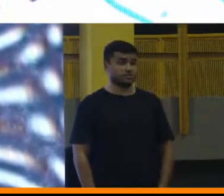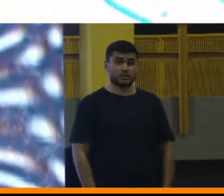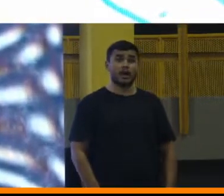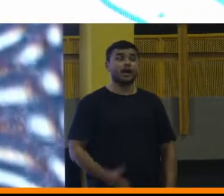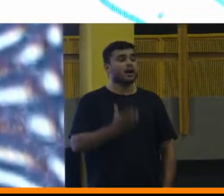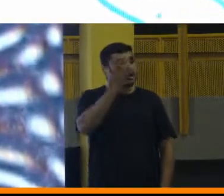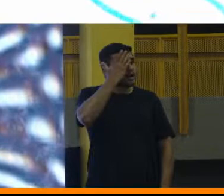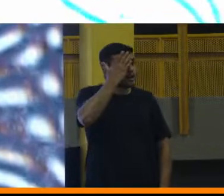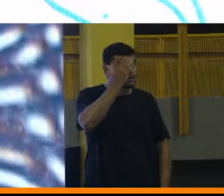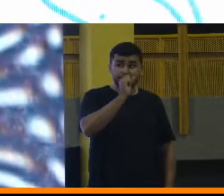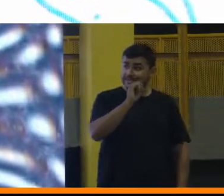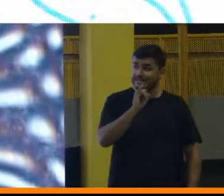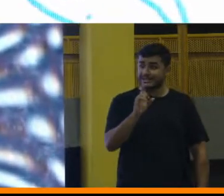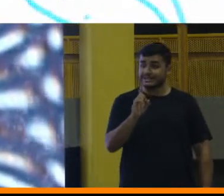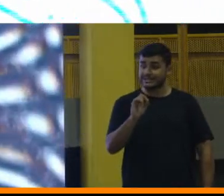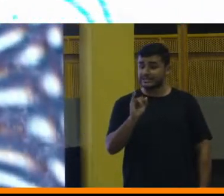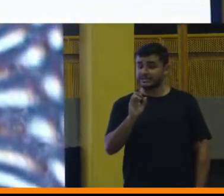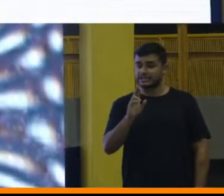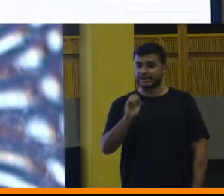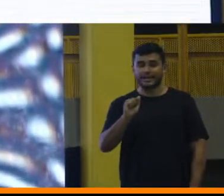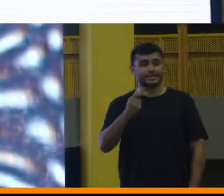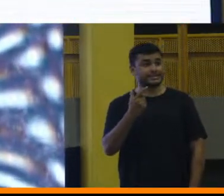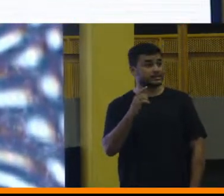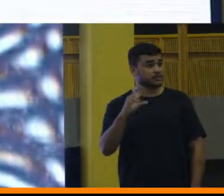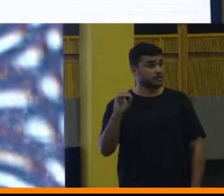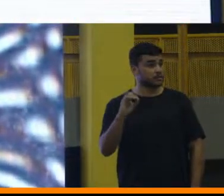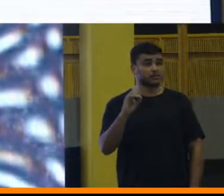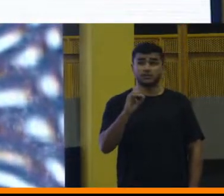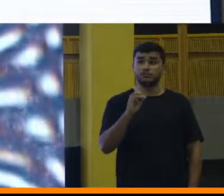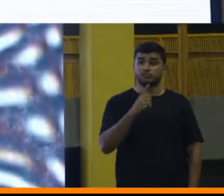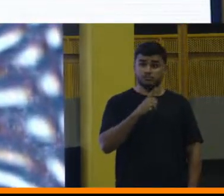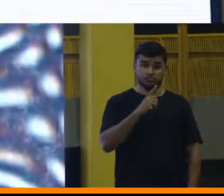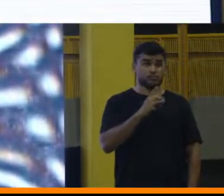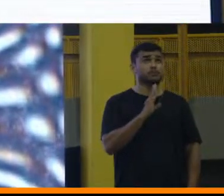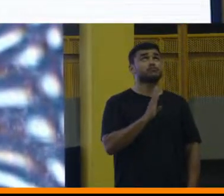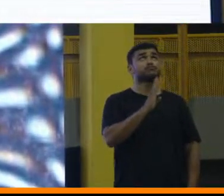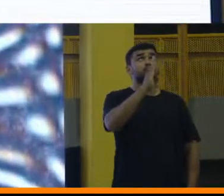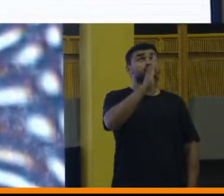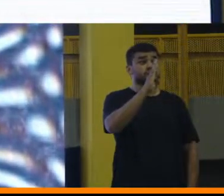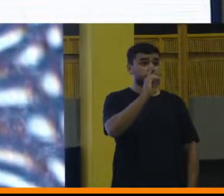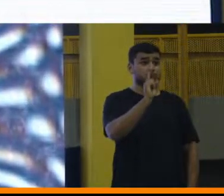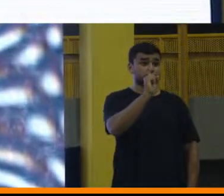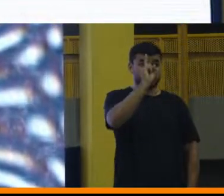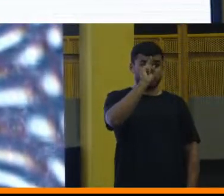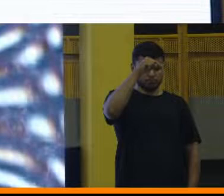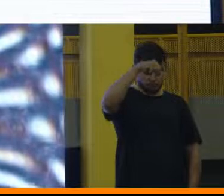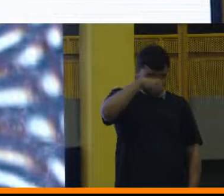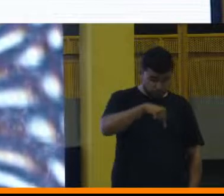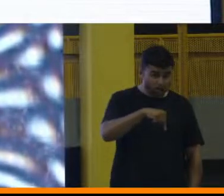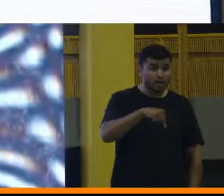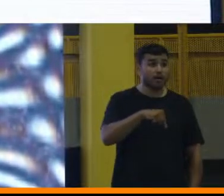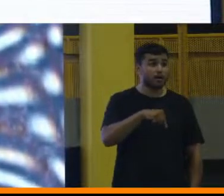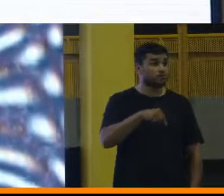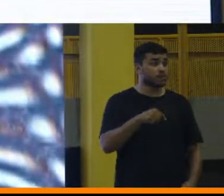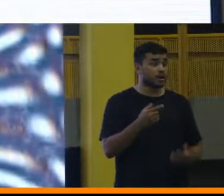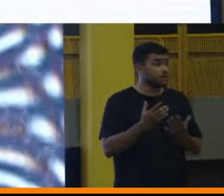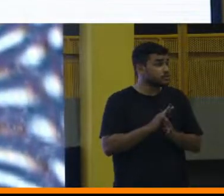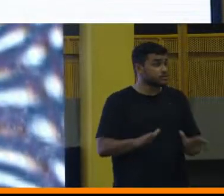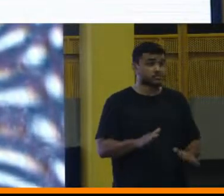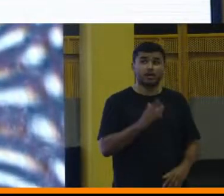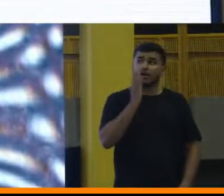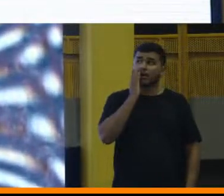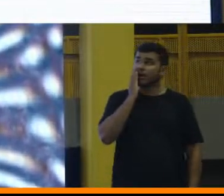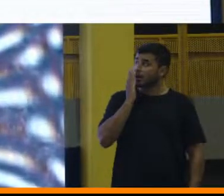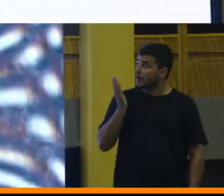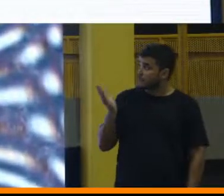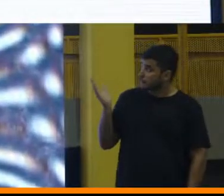sentidos possíveis. Esta direção aqui vertical tem o sentido para baixo naquela e tem o sentido para cima